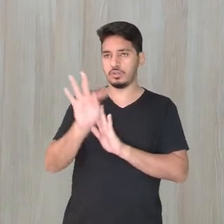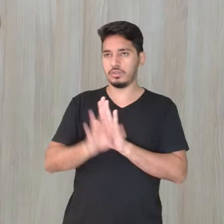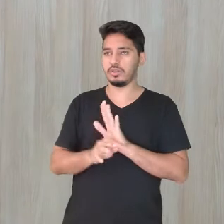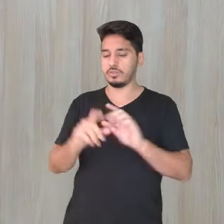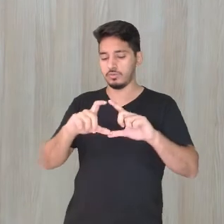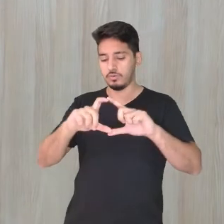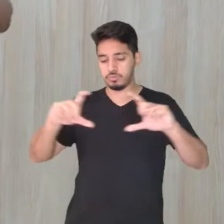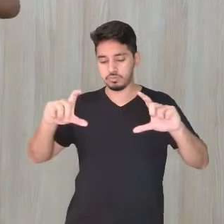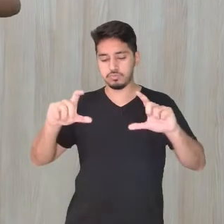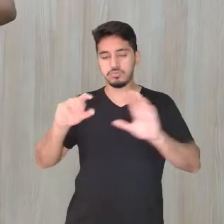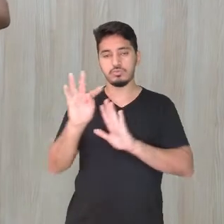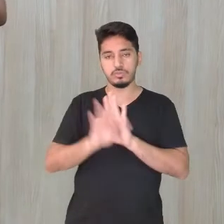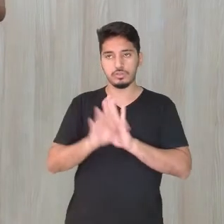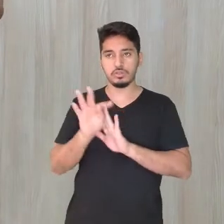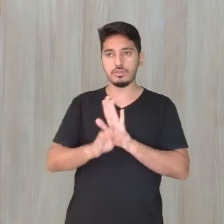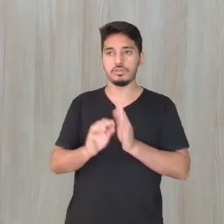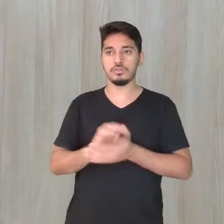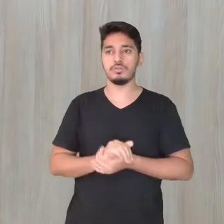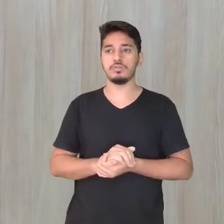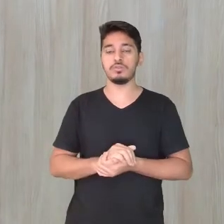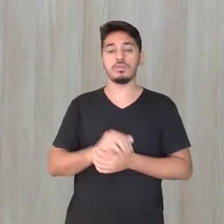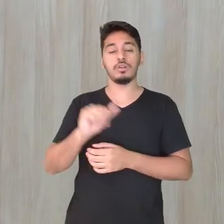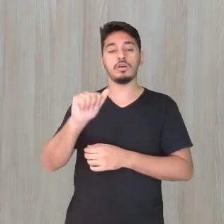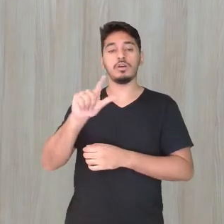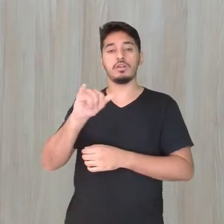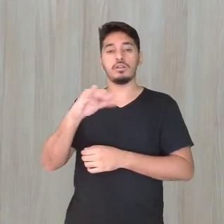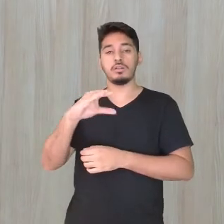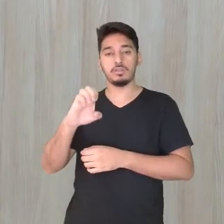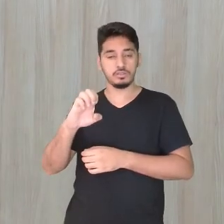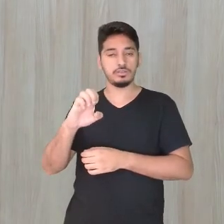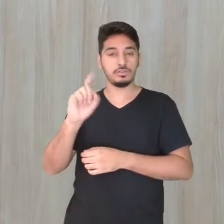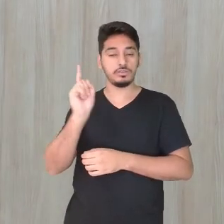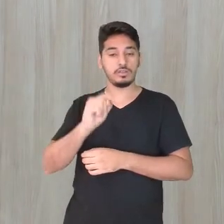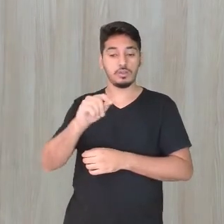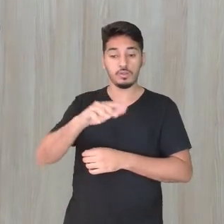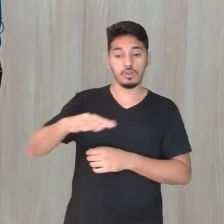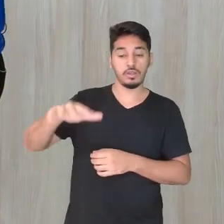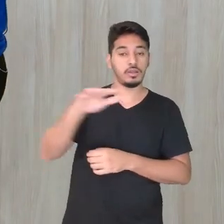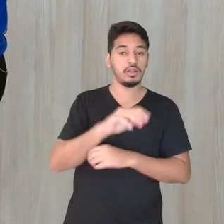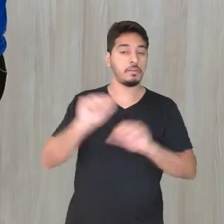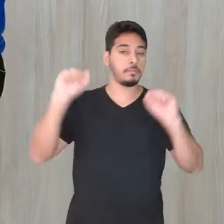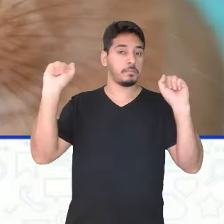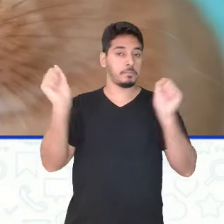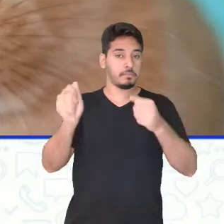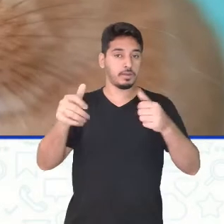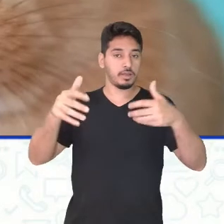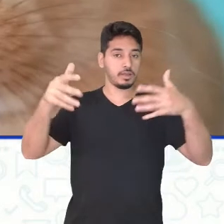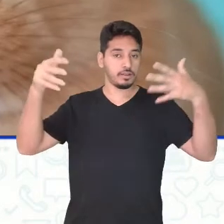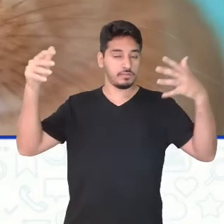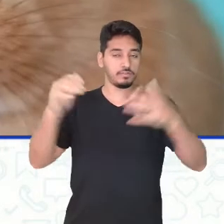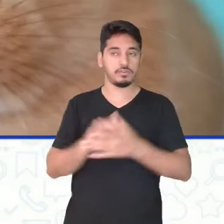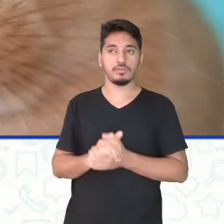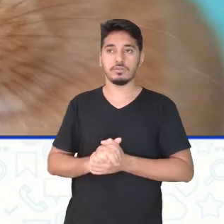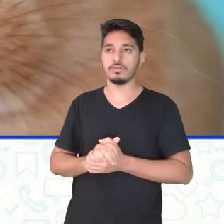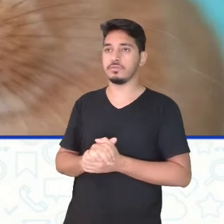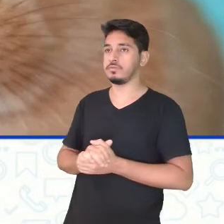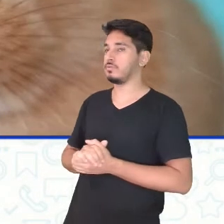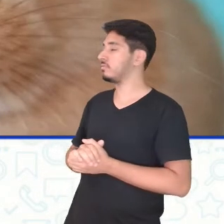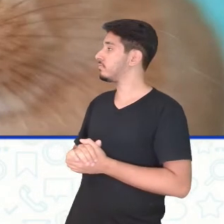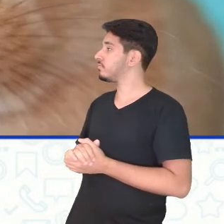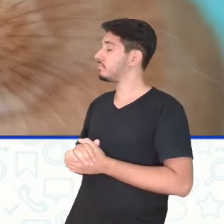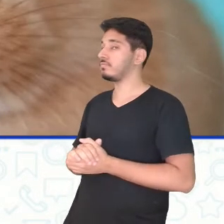trecho de um texto, de Alice. Alice no País das Maravilhas, do Lewis Carroll, para baixo da toca do